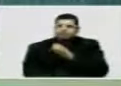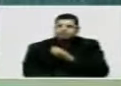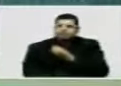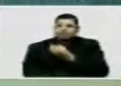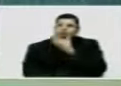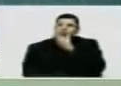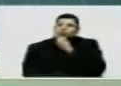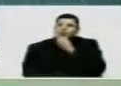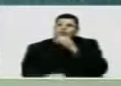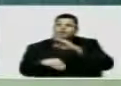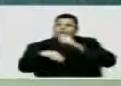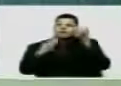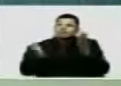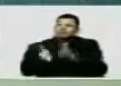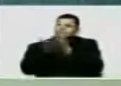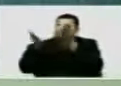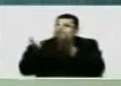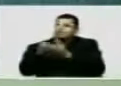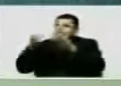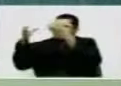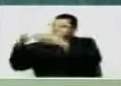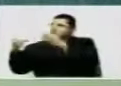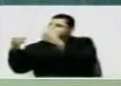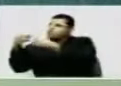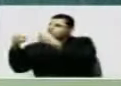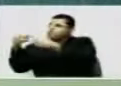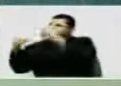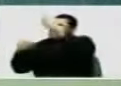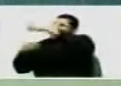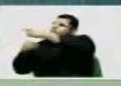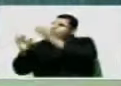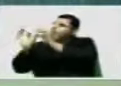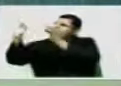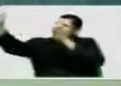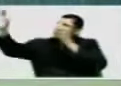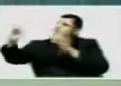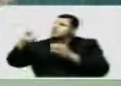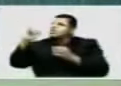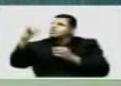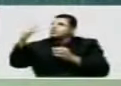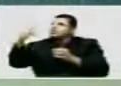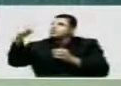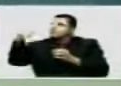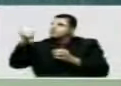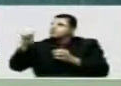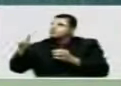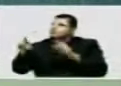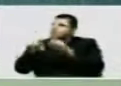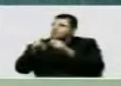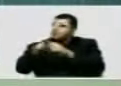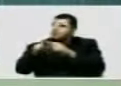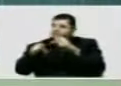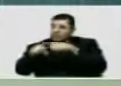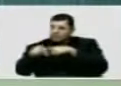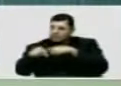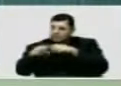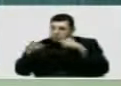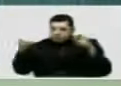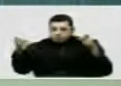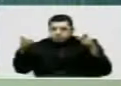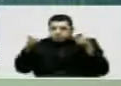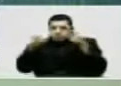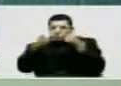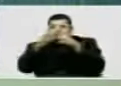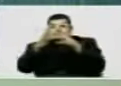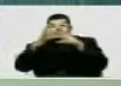do caboclo mais humilde da comunidade rural lá de Ipixuna. Porque haverá uma